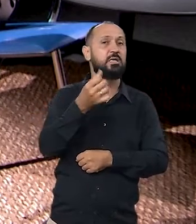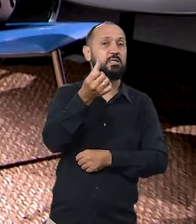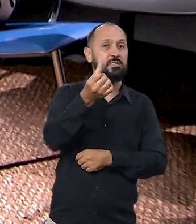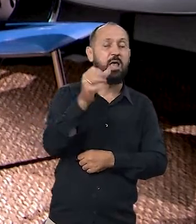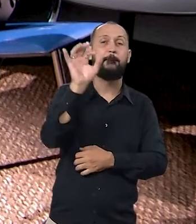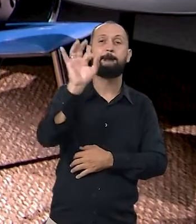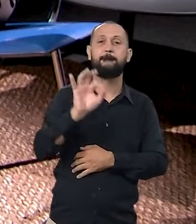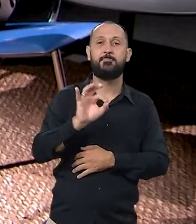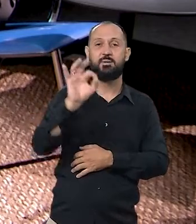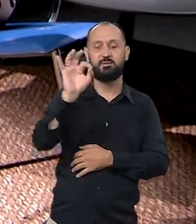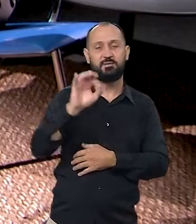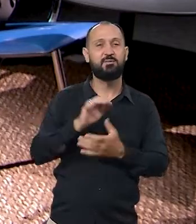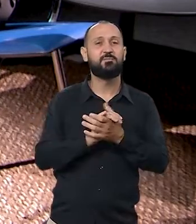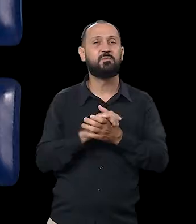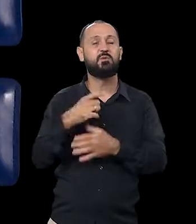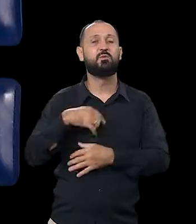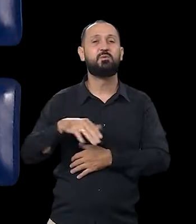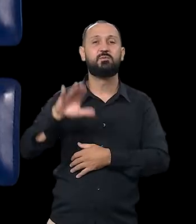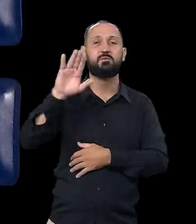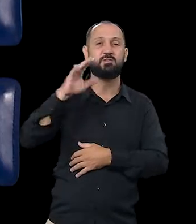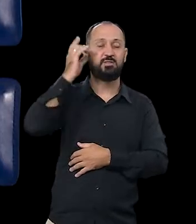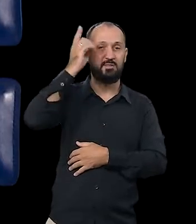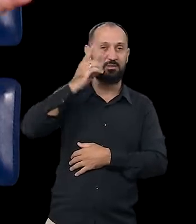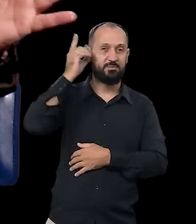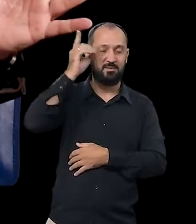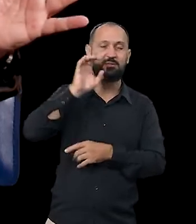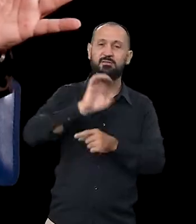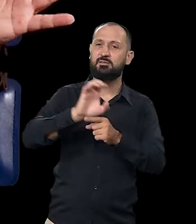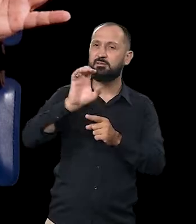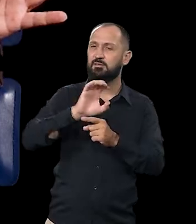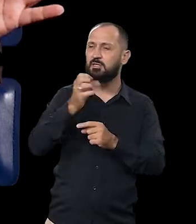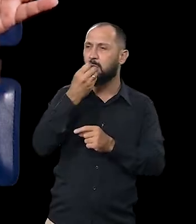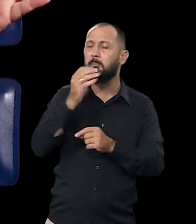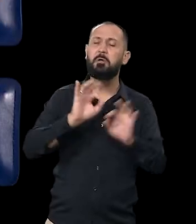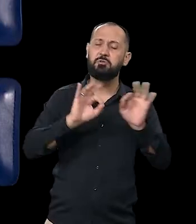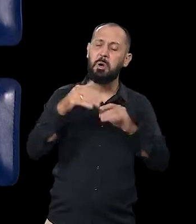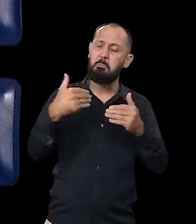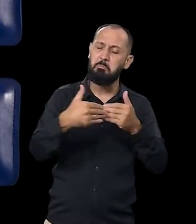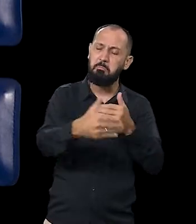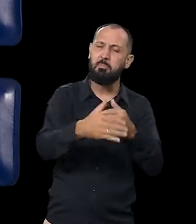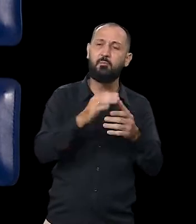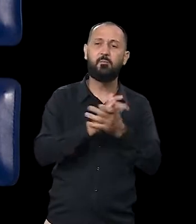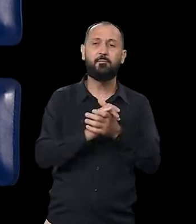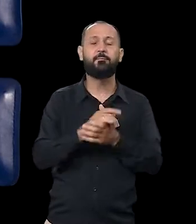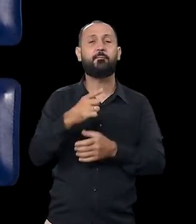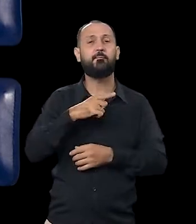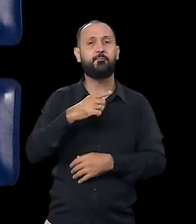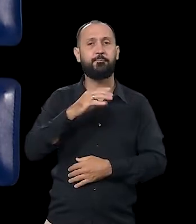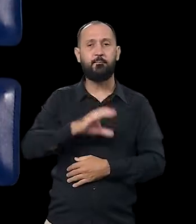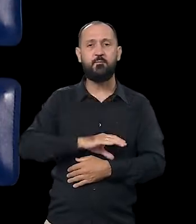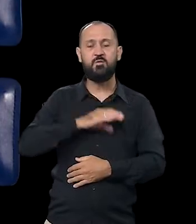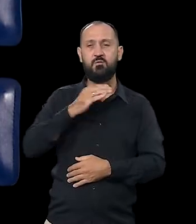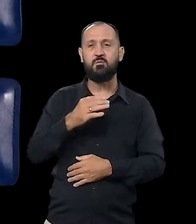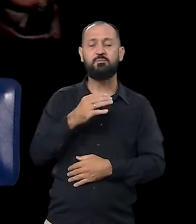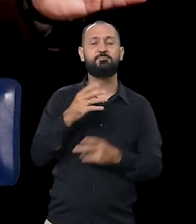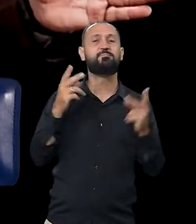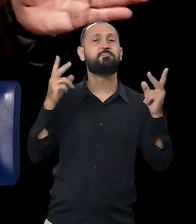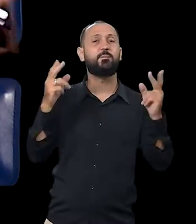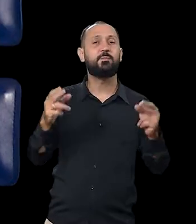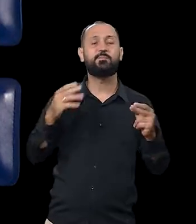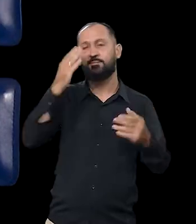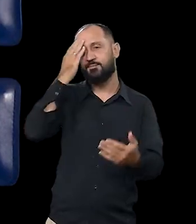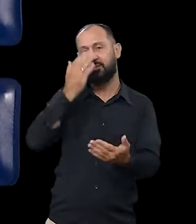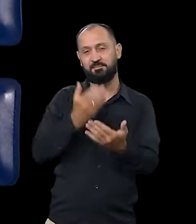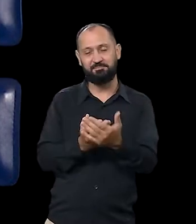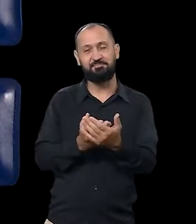6%. Eu tinha uma candidatura de deputado estadual muito bem encaminhada e tivemos a coragem, não é, exatamente por